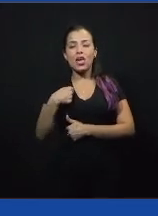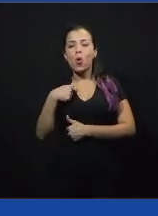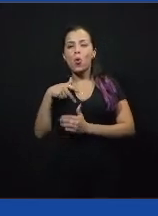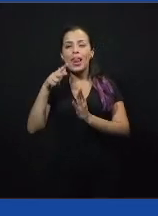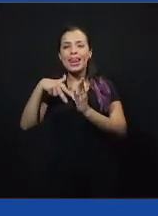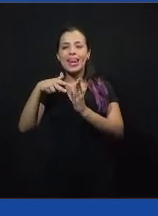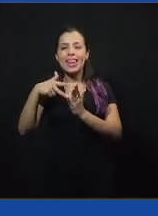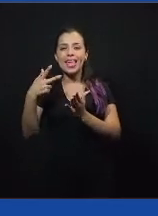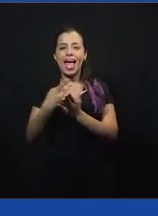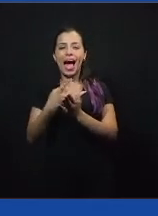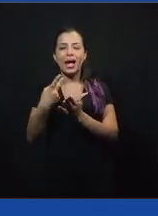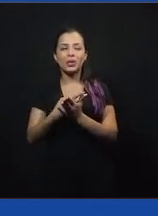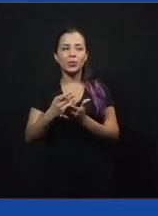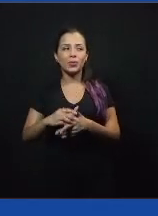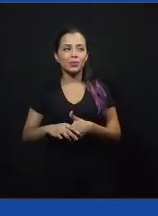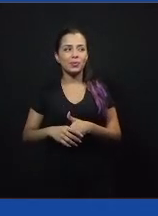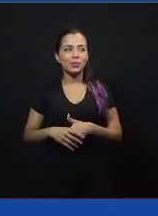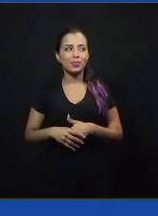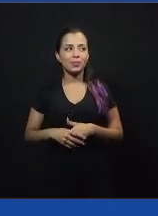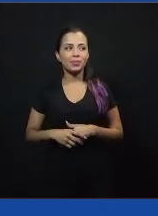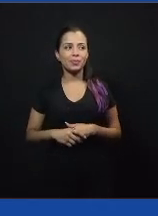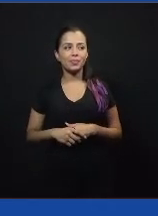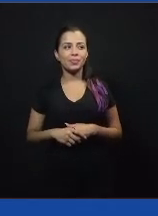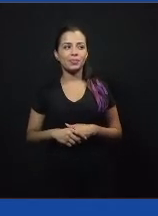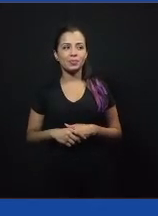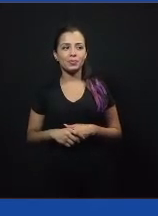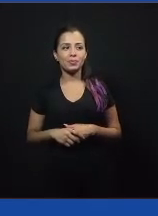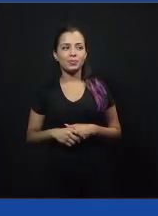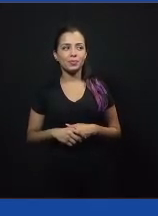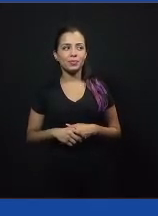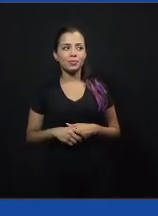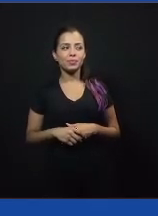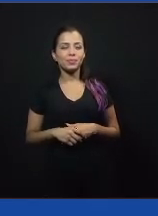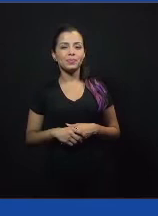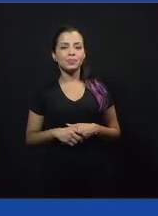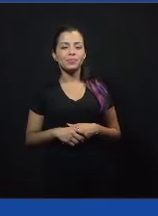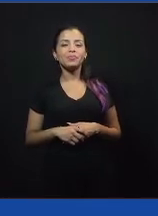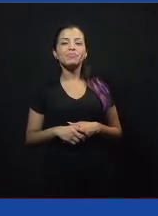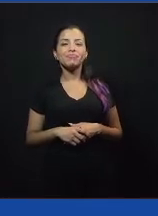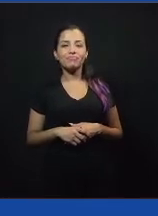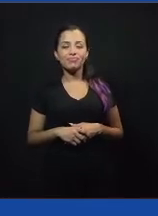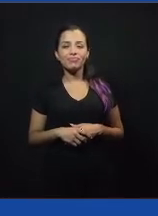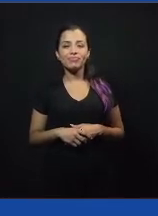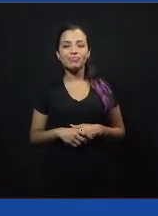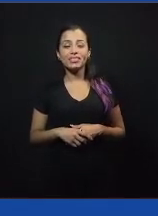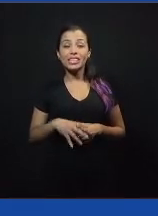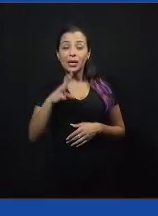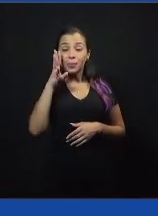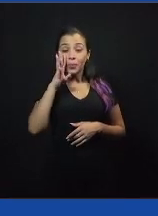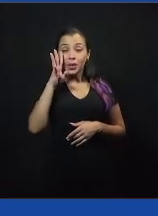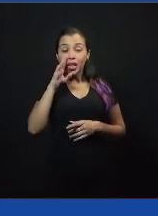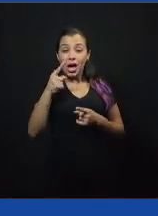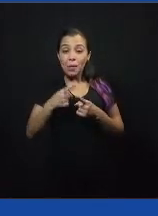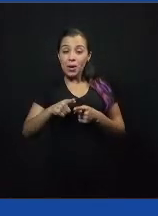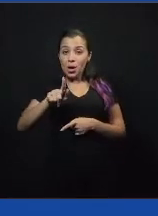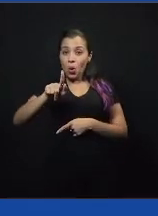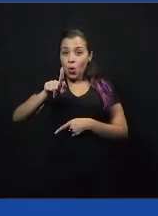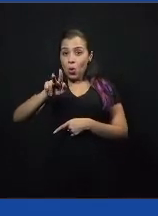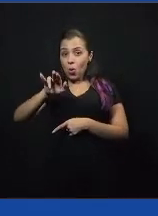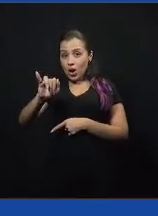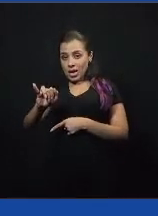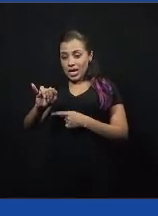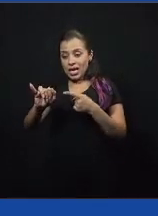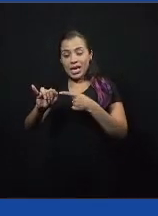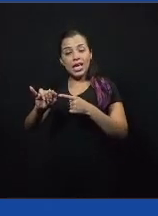li errado tá muito obrigado e é muito bacana aqui o que ele trouxe hoje uma perspectiva de